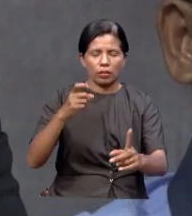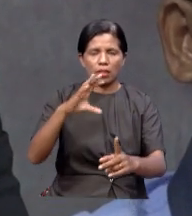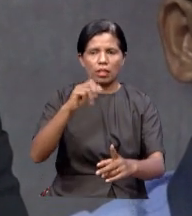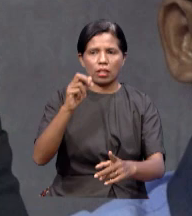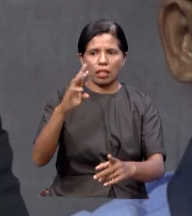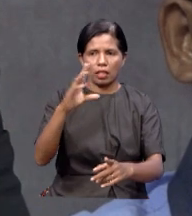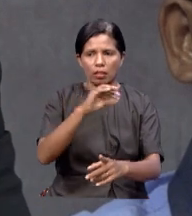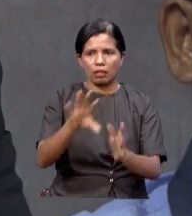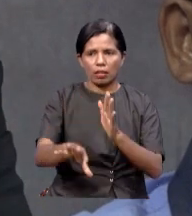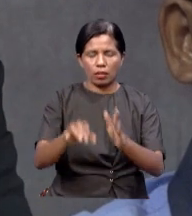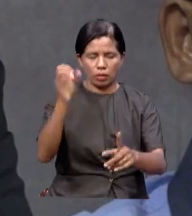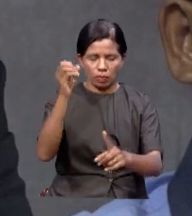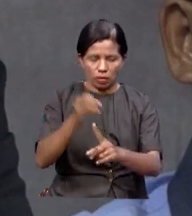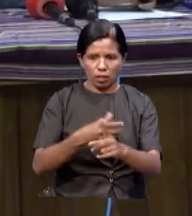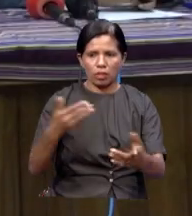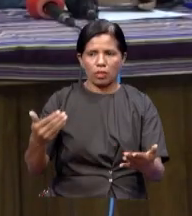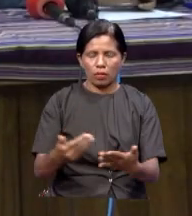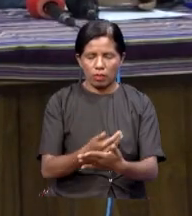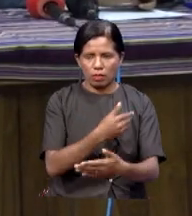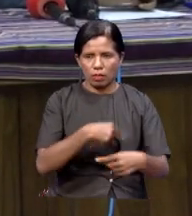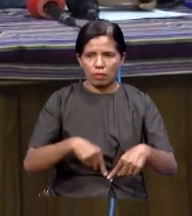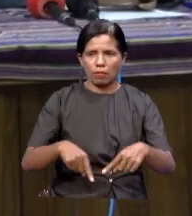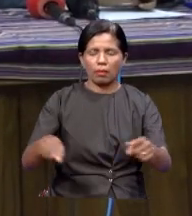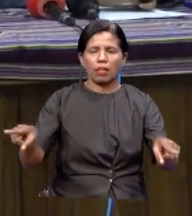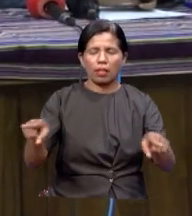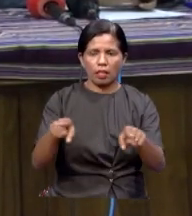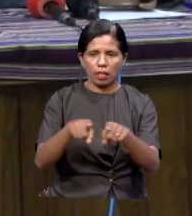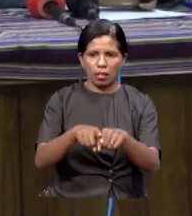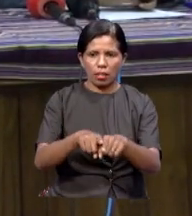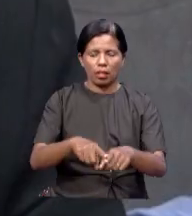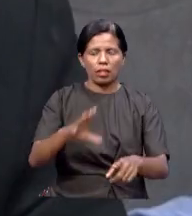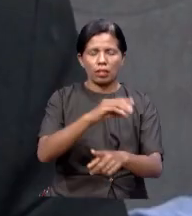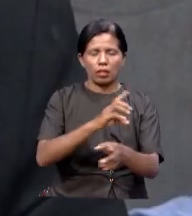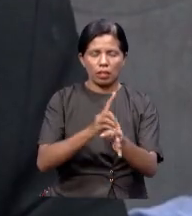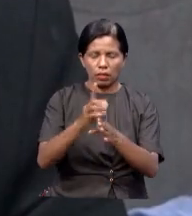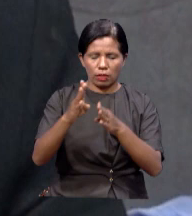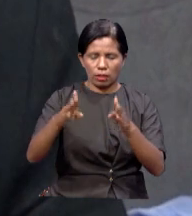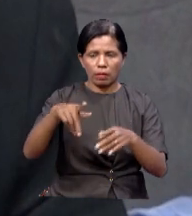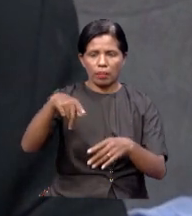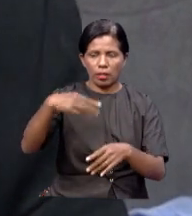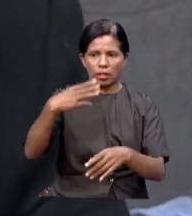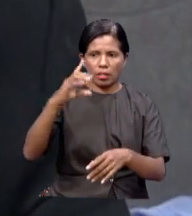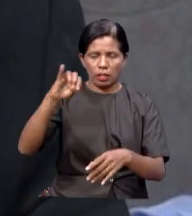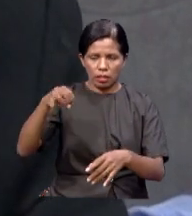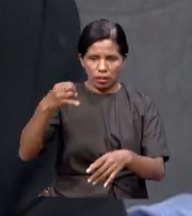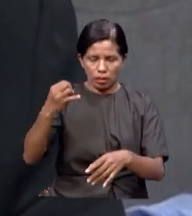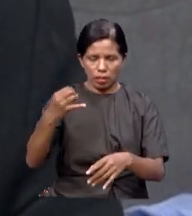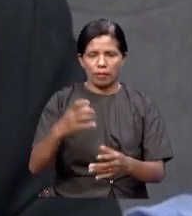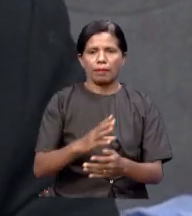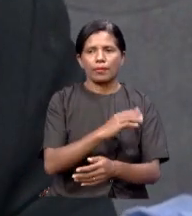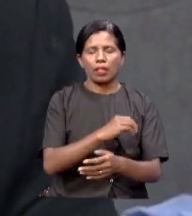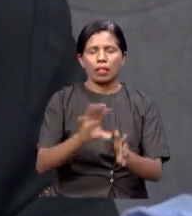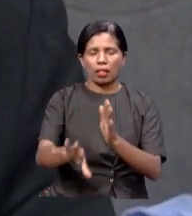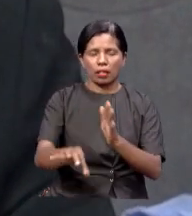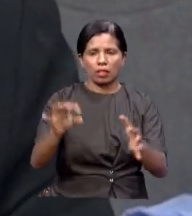também retomou a oportunidade de assumir cargo no dar provedor de direitos humanos na justiça. Nune hili